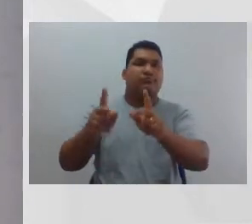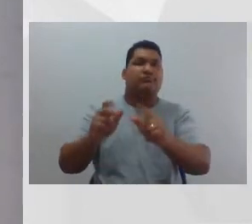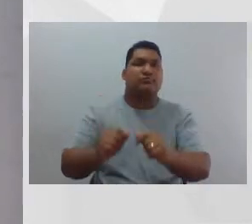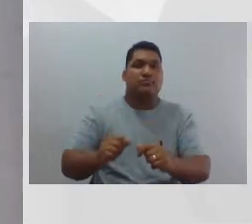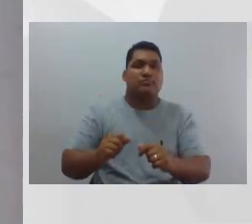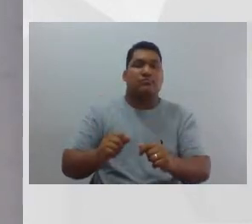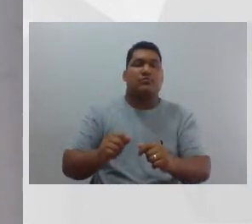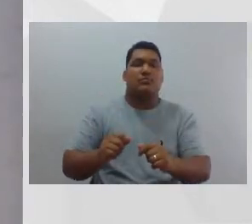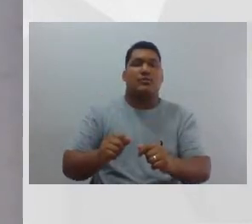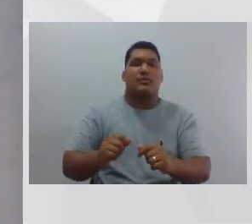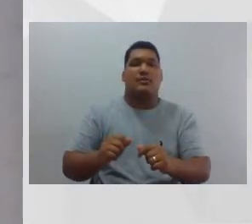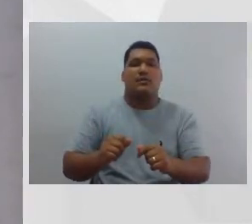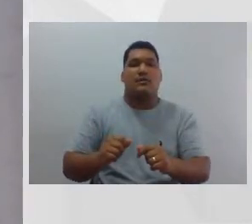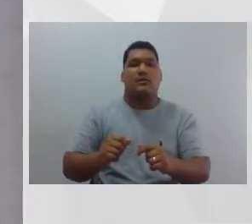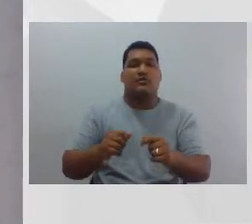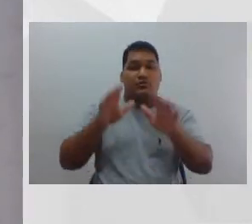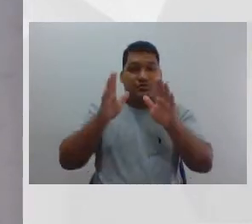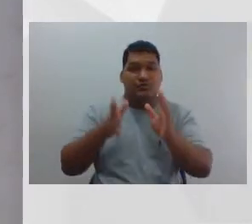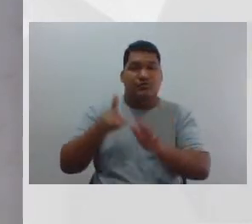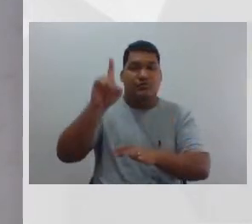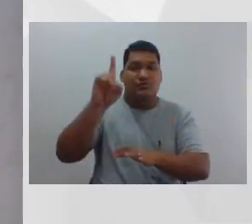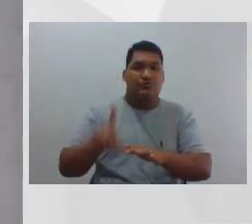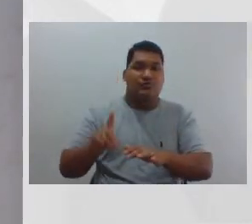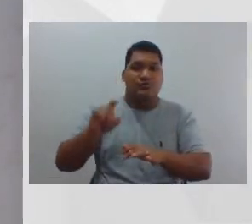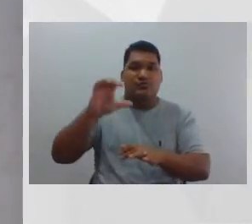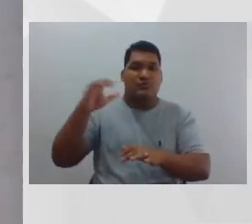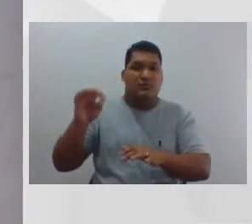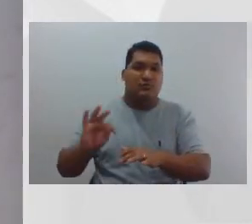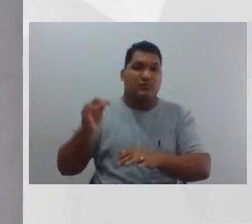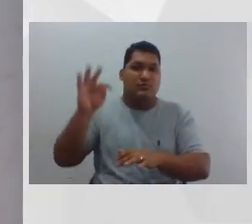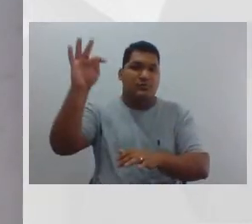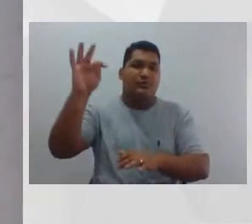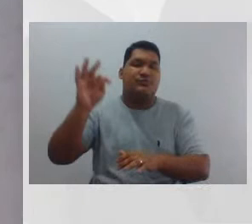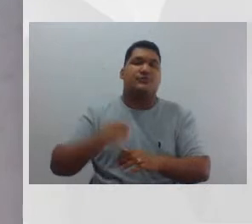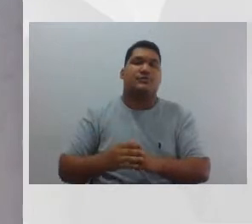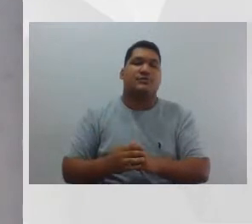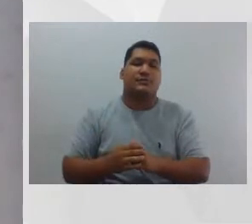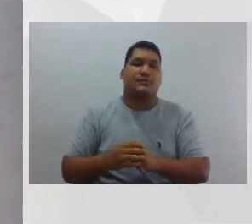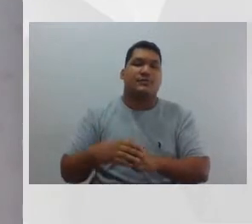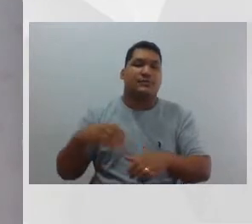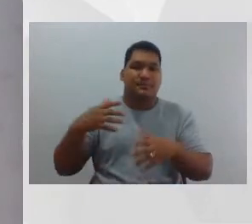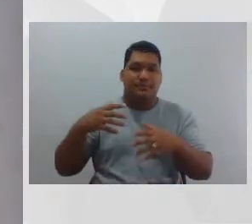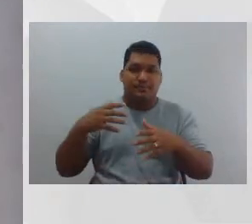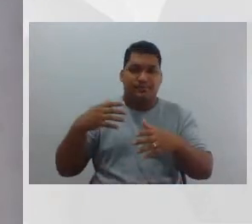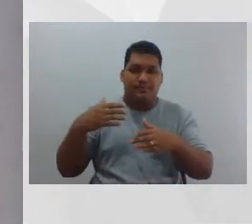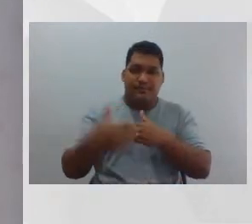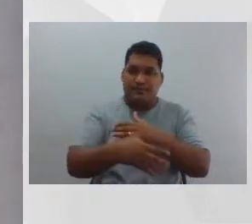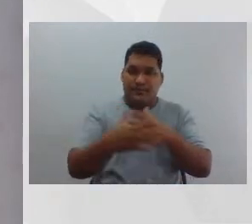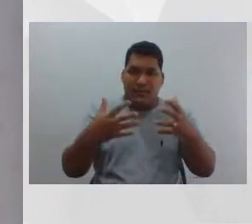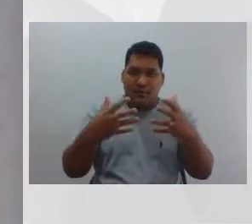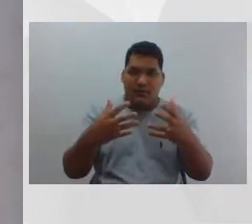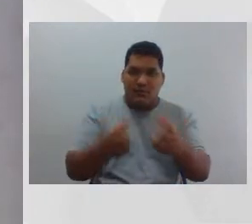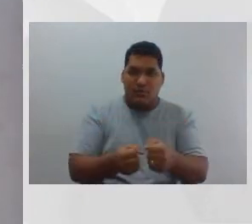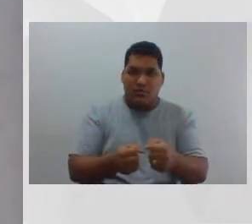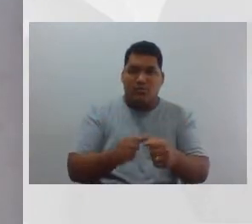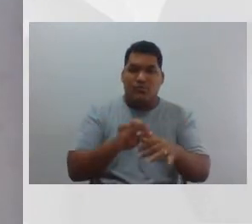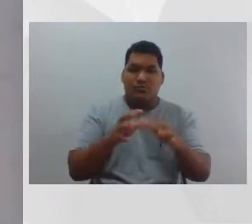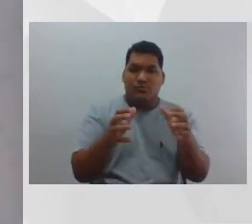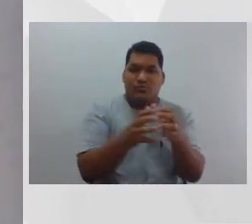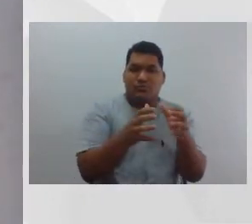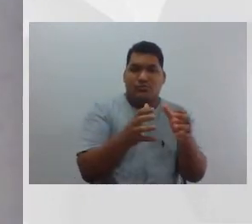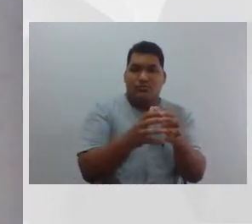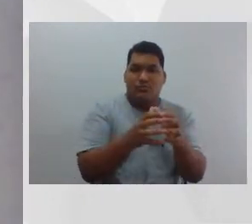Elétrica. Já foi diretor de Ciência e Tecnologia e, posteriormente, assessor de gabinete da Secretaria de Estado